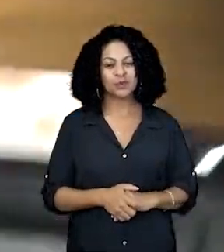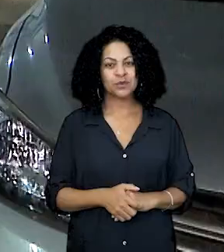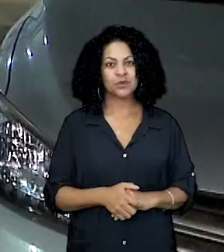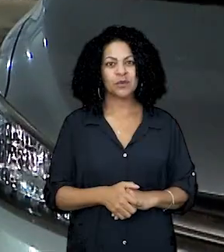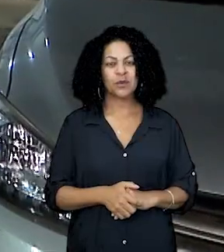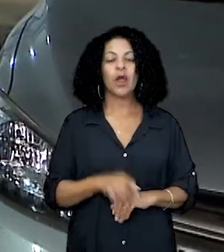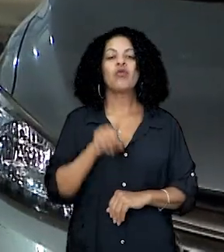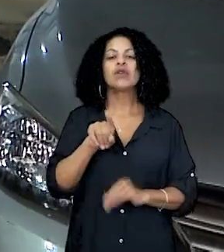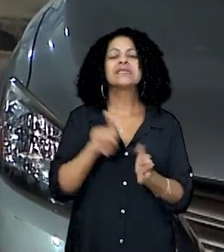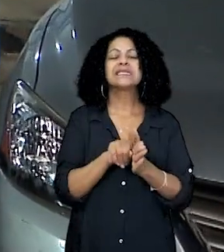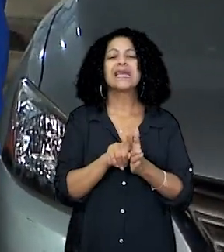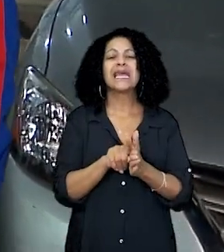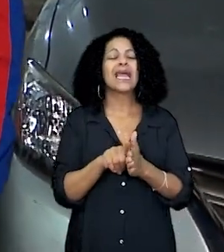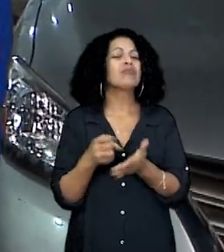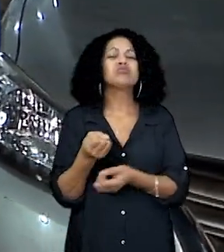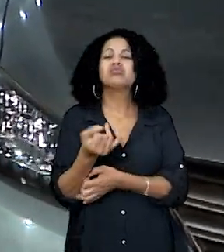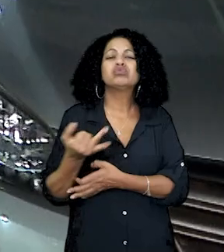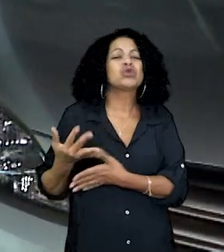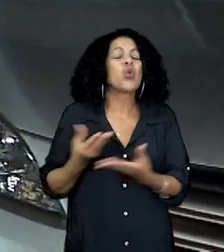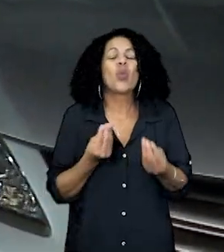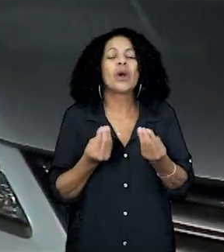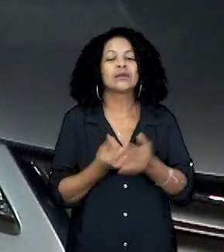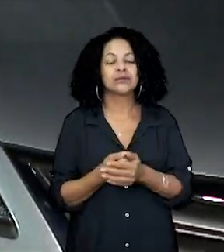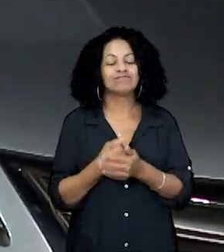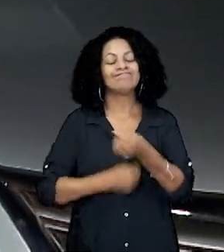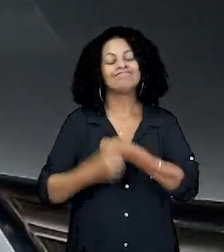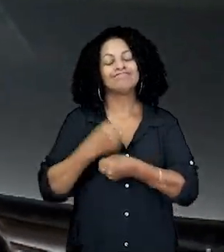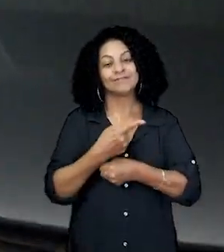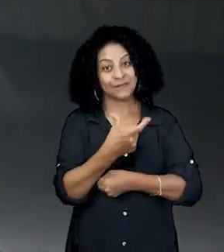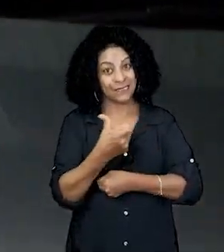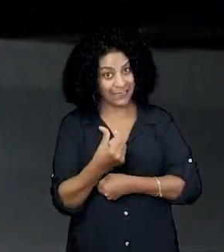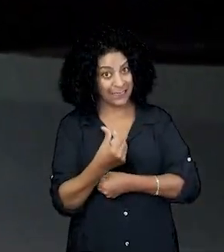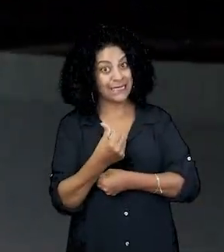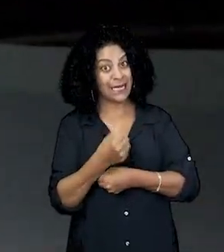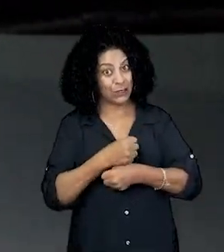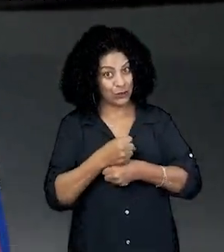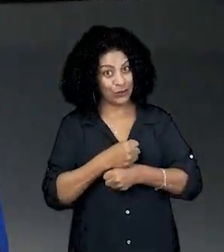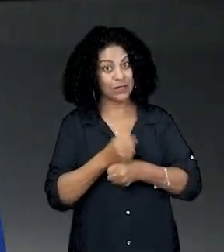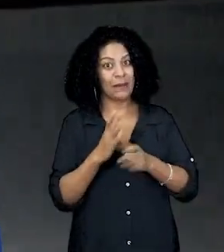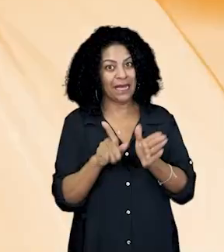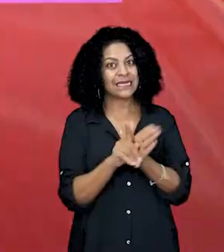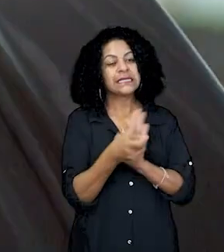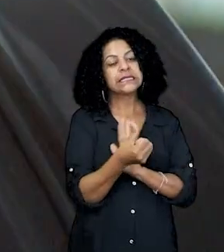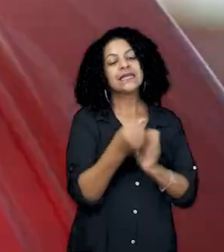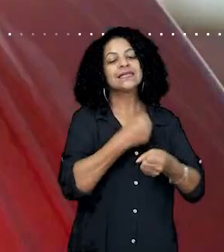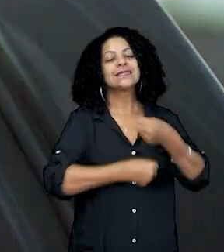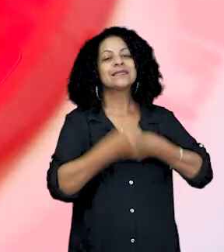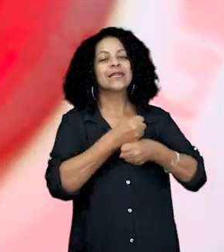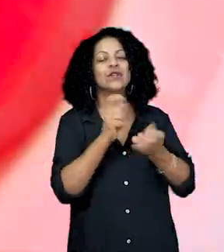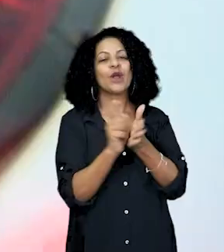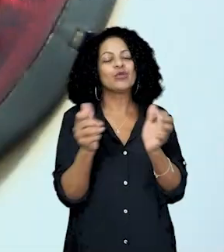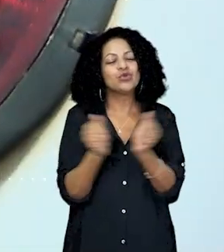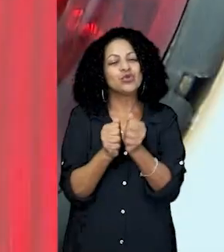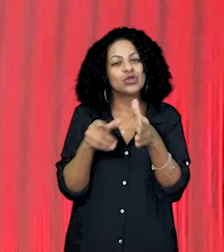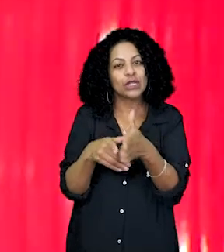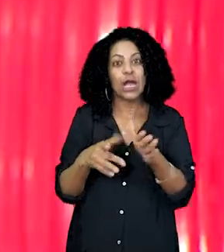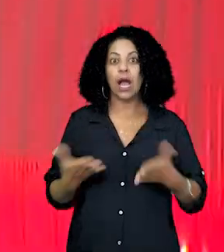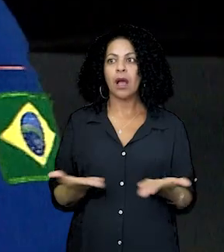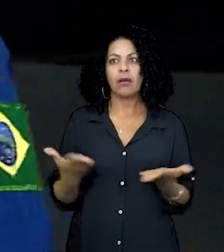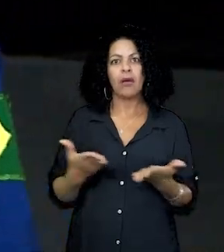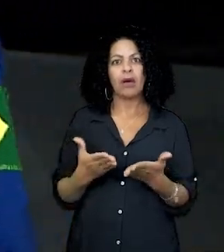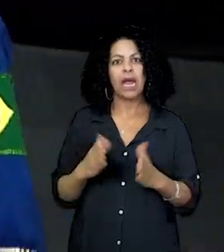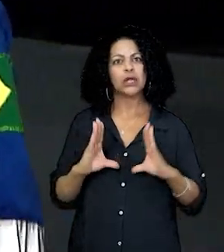E há quanto tempo você está nessa rotina? Há 16 anos e 6 anos no noturno. Agora são 9 da noite, a